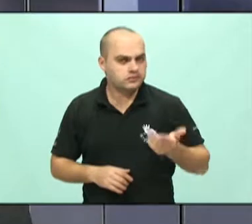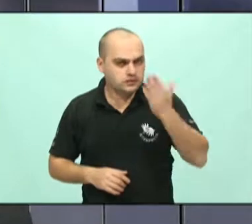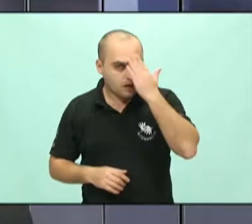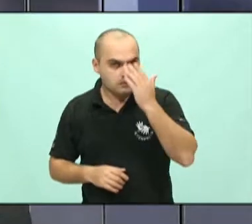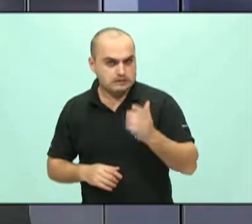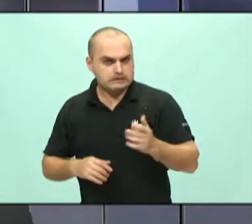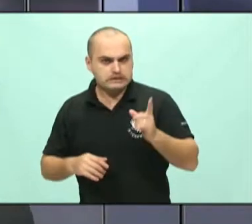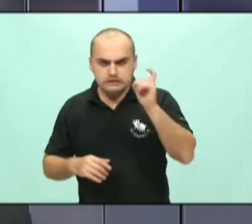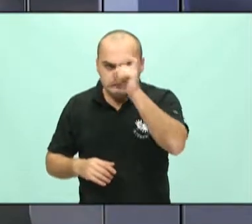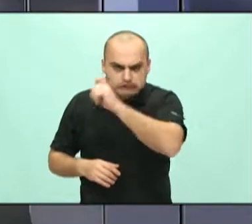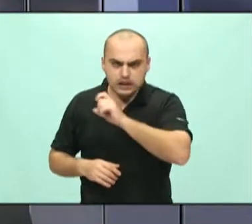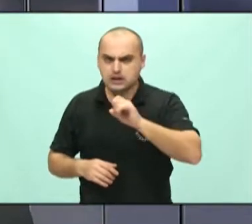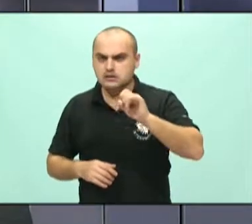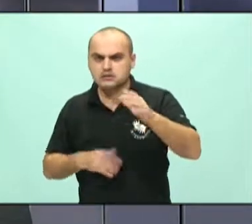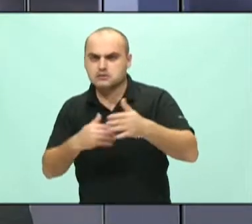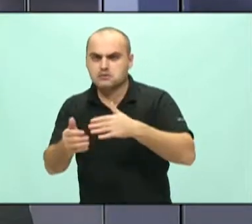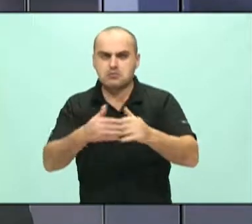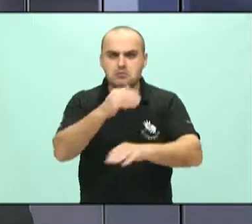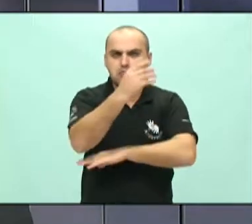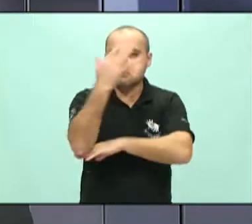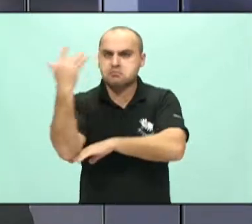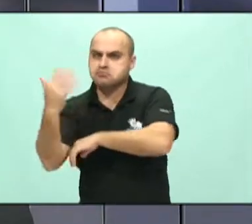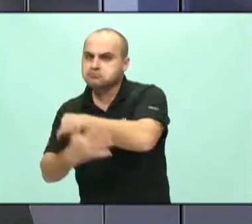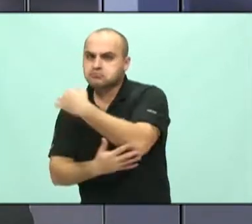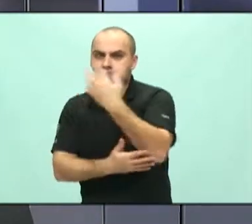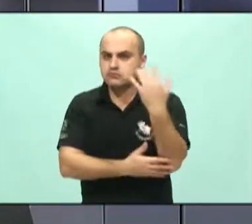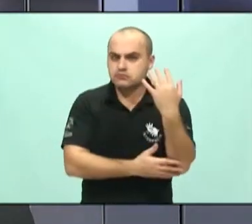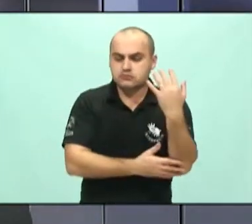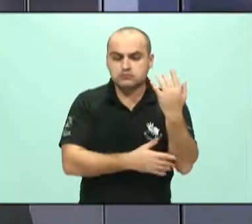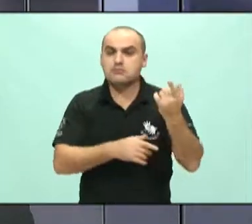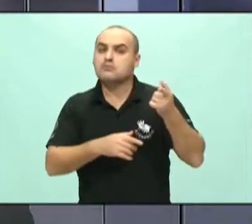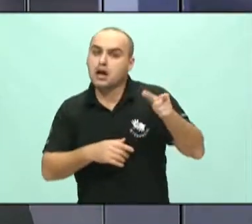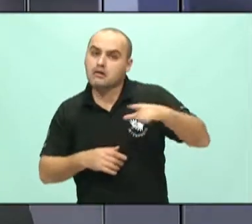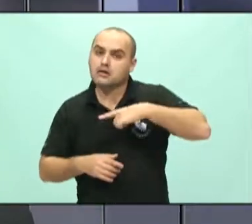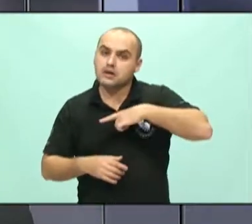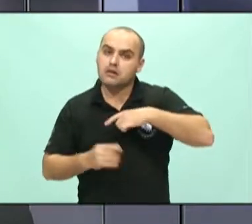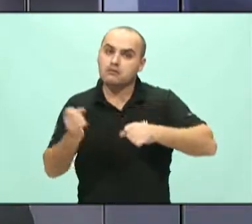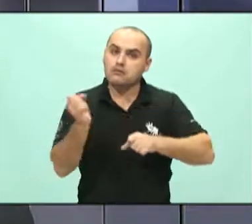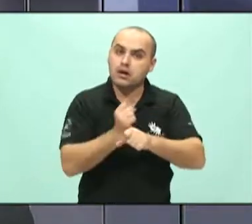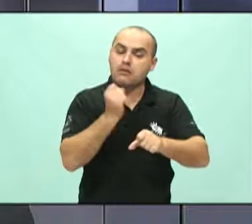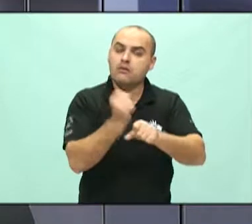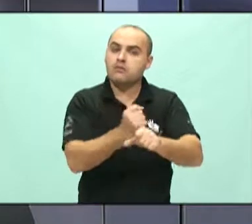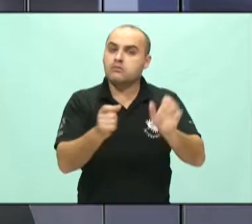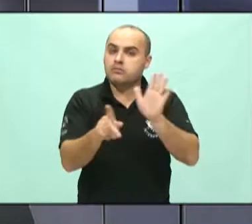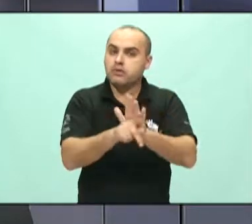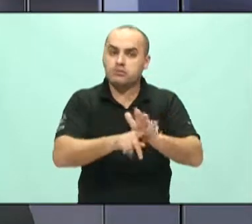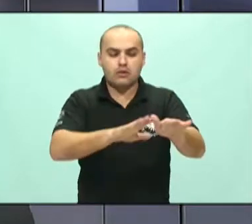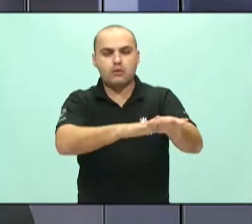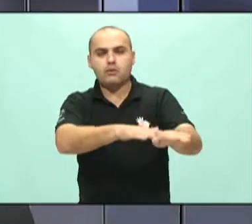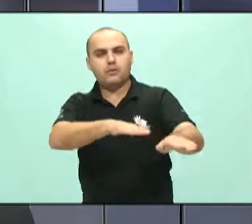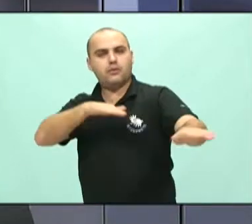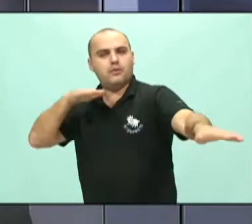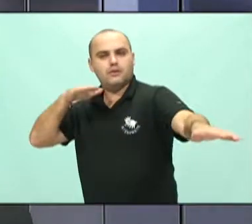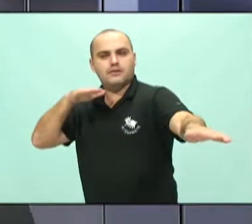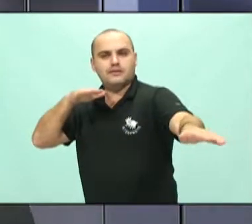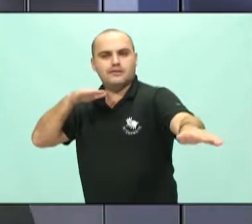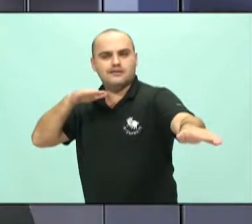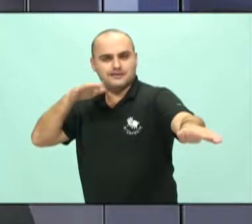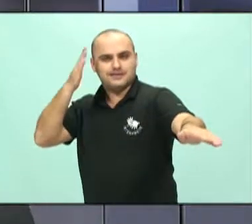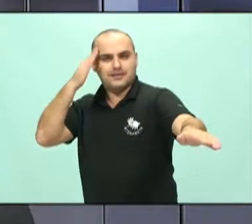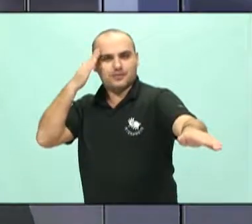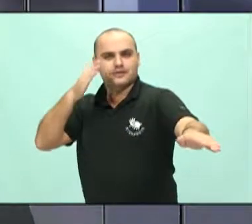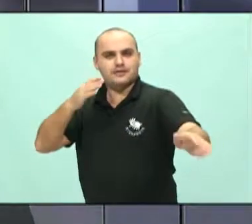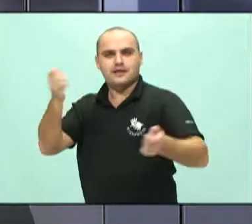sejam elas ambientais, sejam elas quais forem, para que a gente tenha uma obra que crie fluidez, que faça as coisas fluírem.